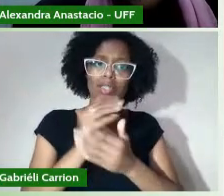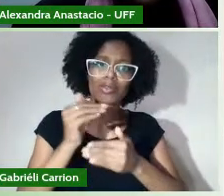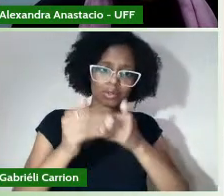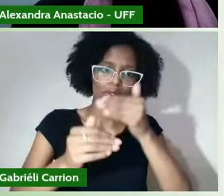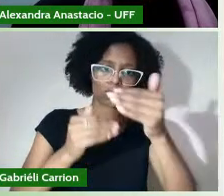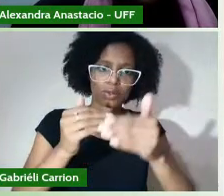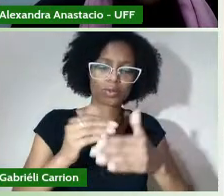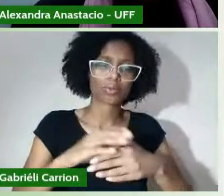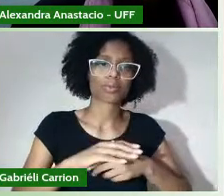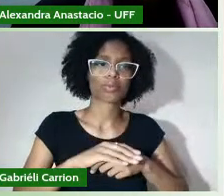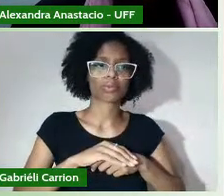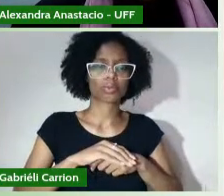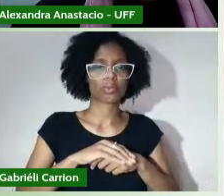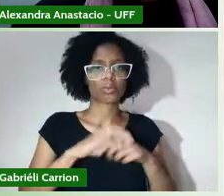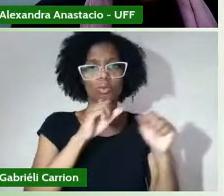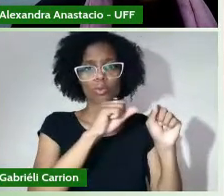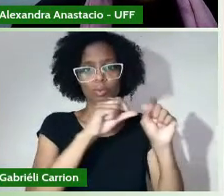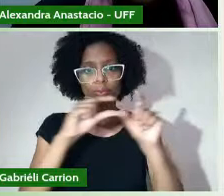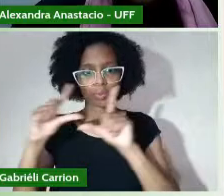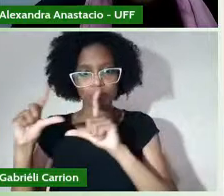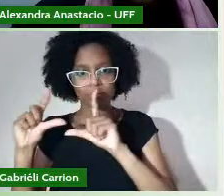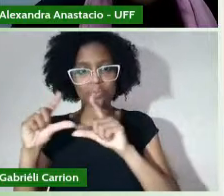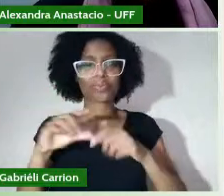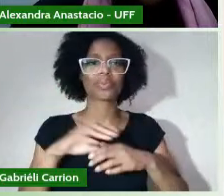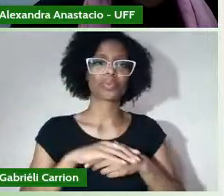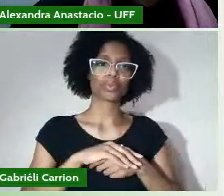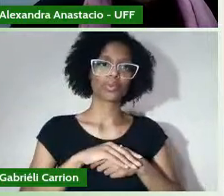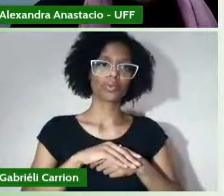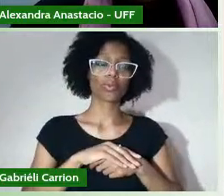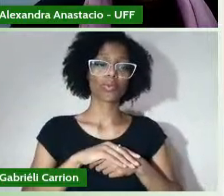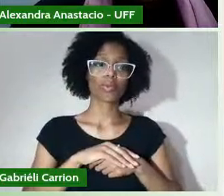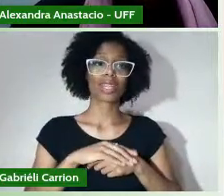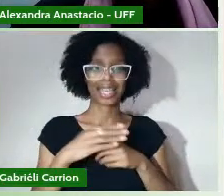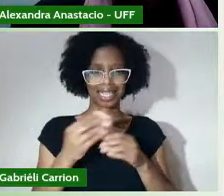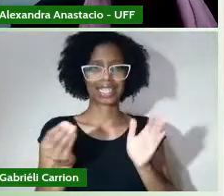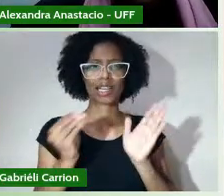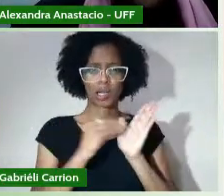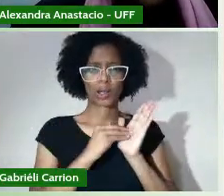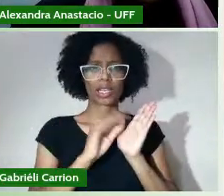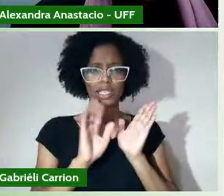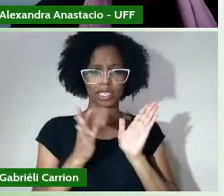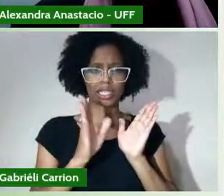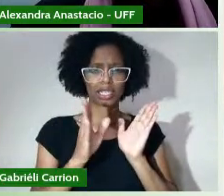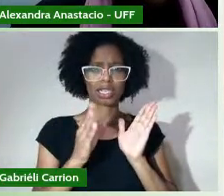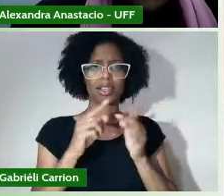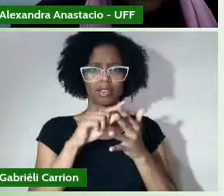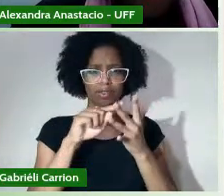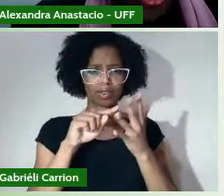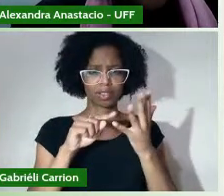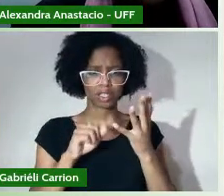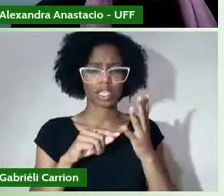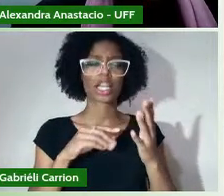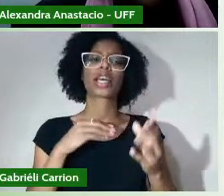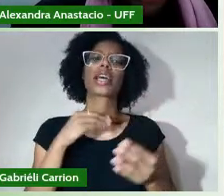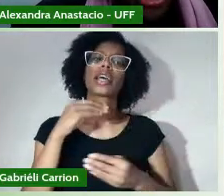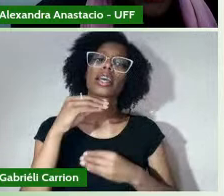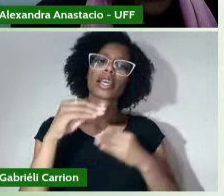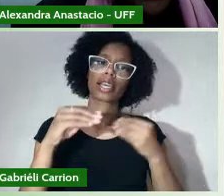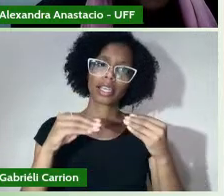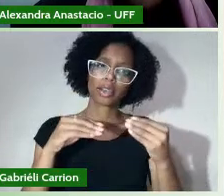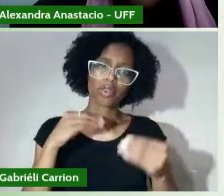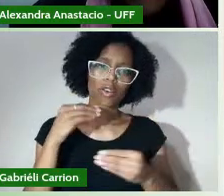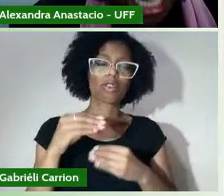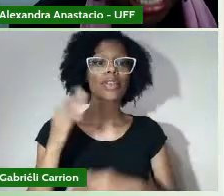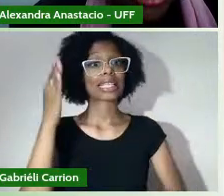apresentação. Próximo, por favor. Como eu coloquei, né, essas competências, elas envolvem conhecimento, que é o saber,